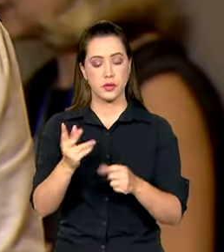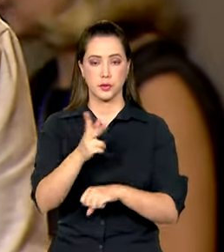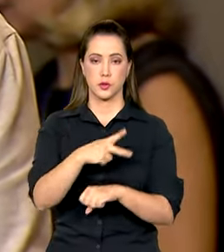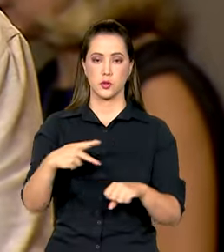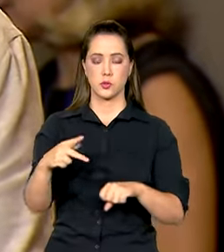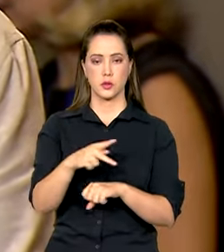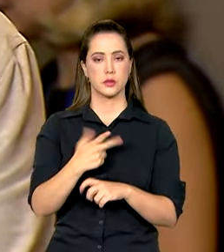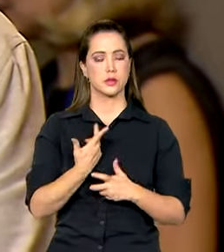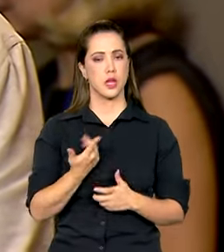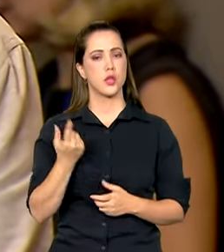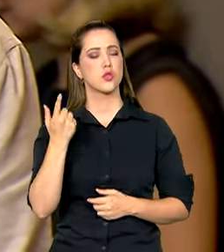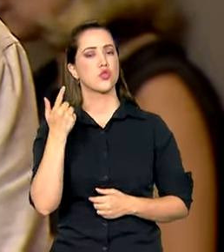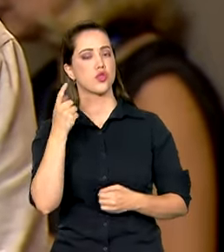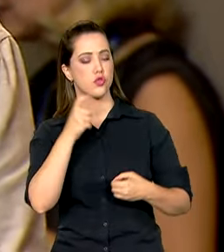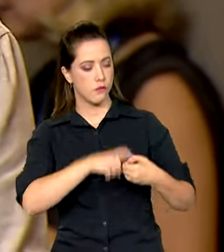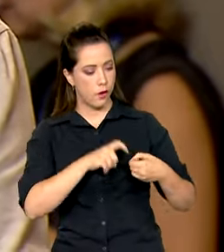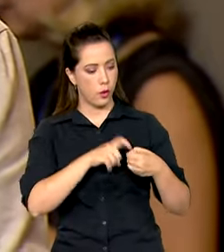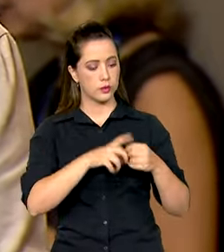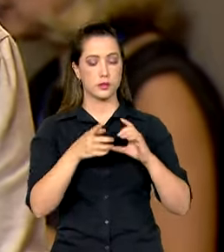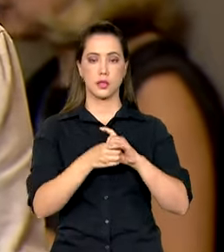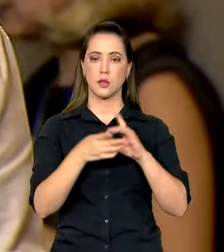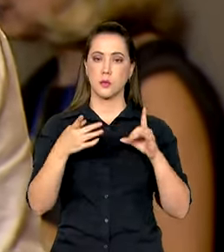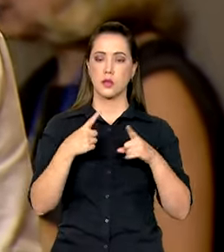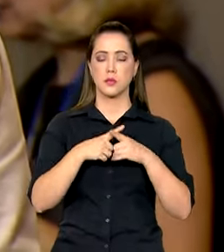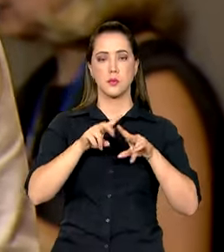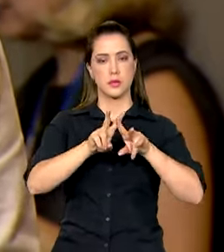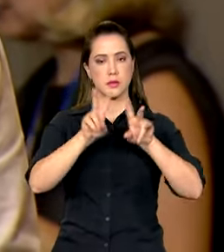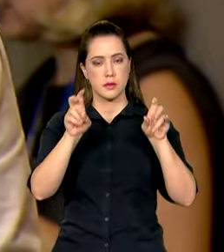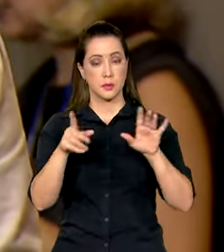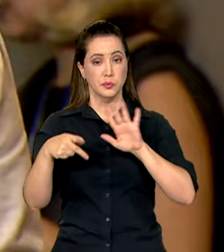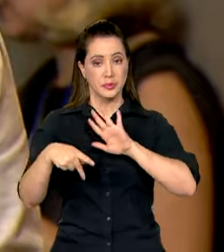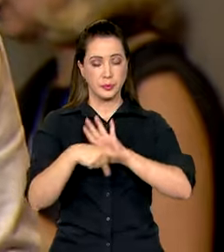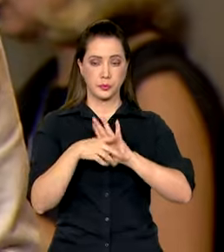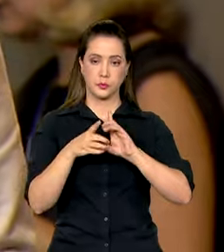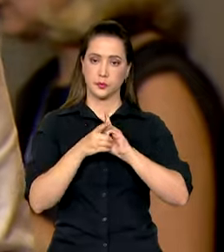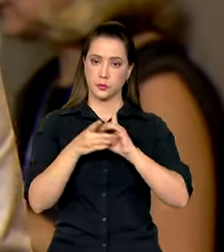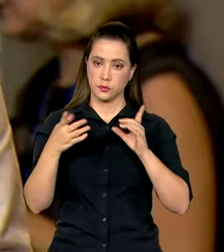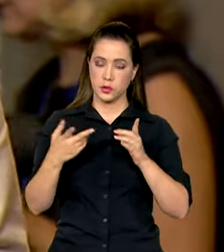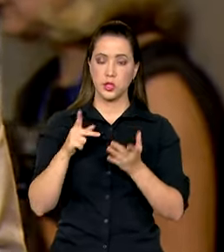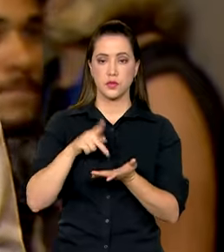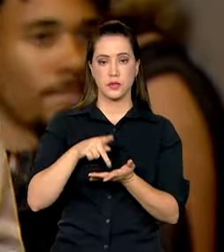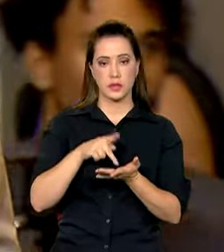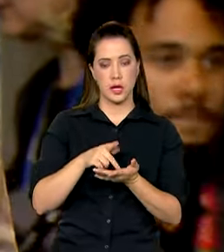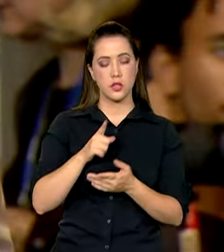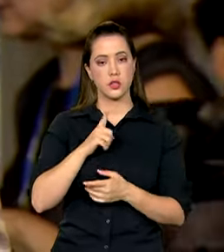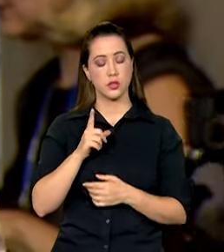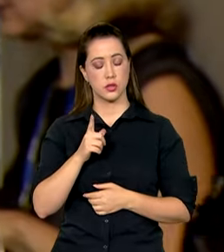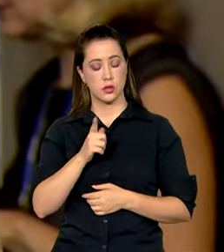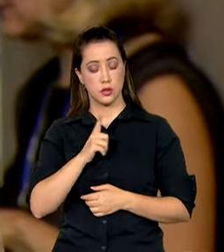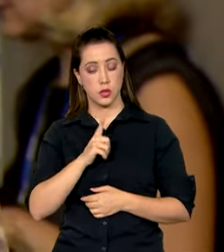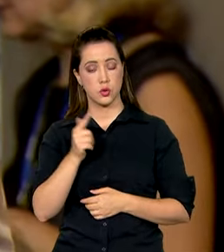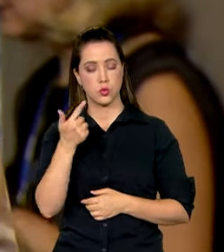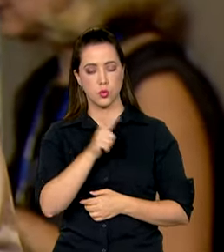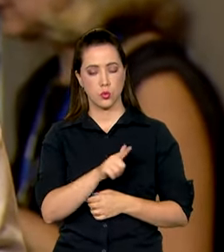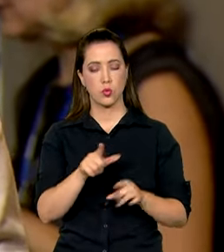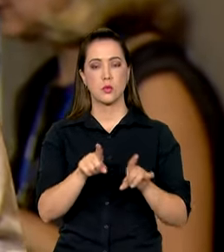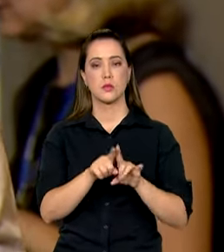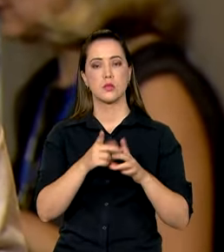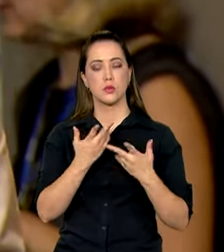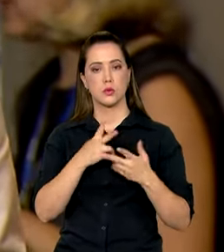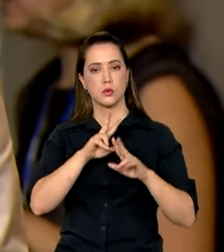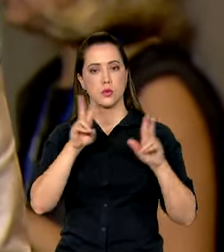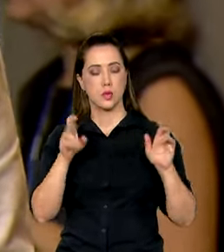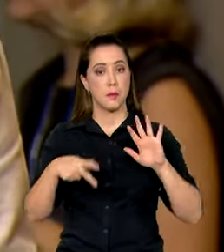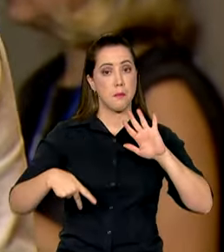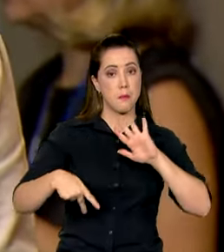é a restauração da democracia, porque isso tem a ver com democracia. É a restauração da verdade, né, dos fatos históricos, dos fatos como